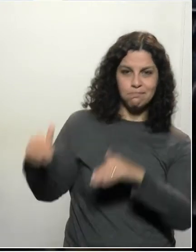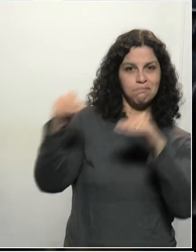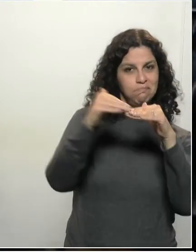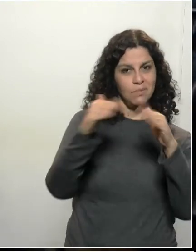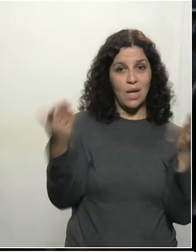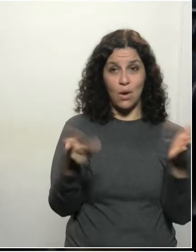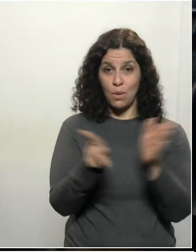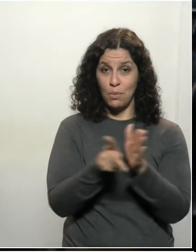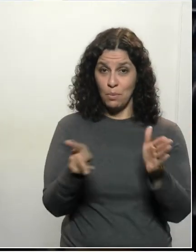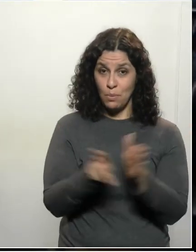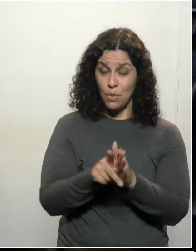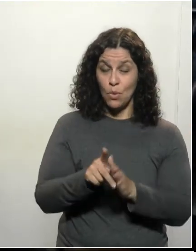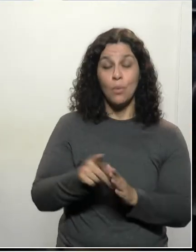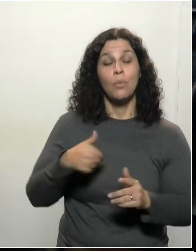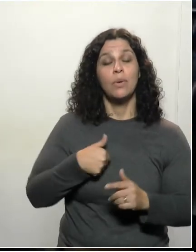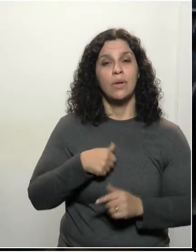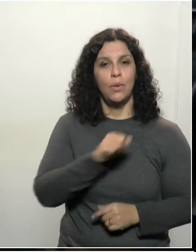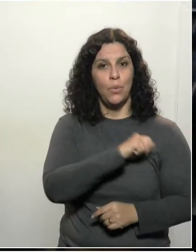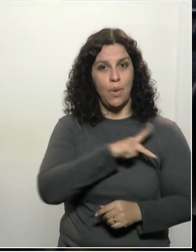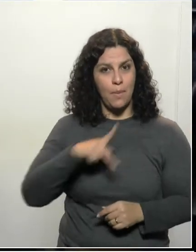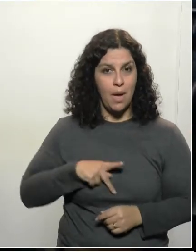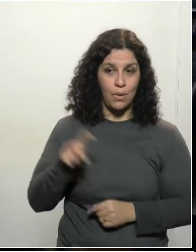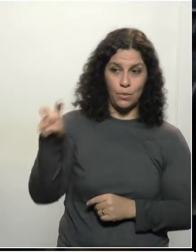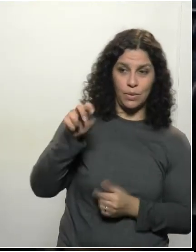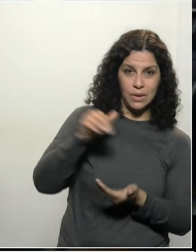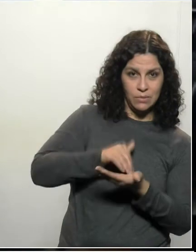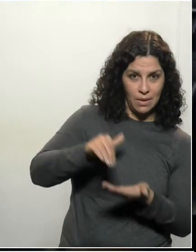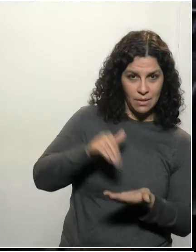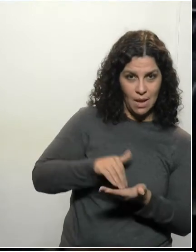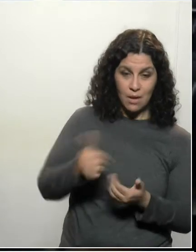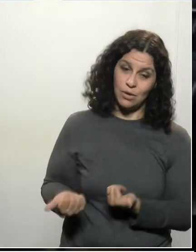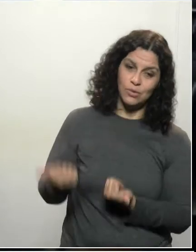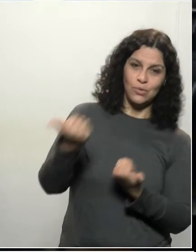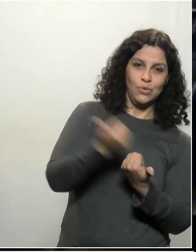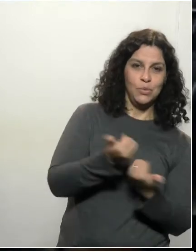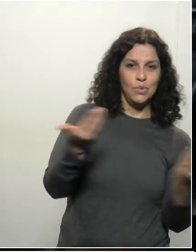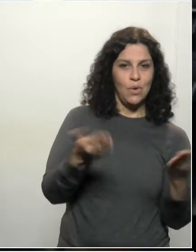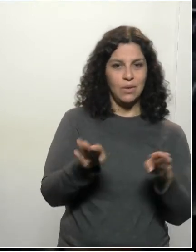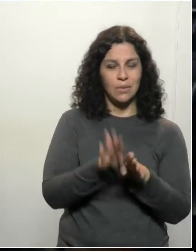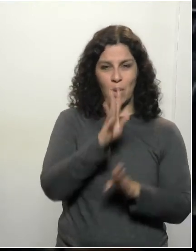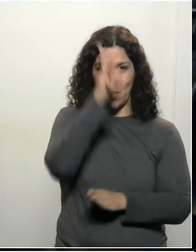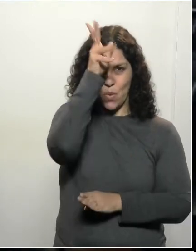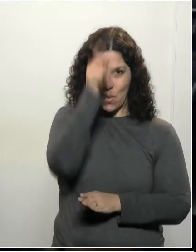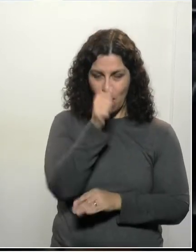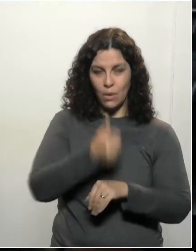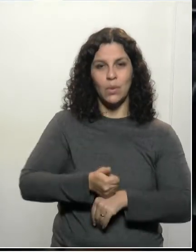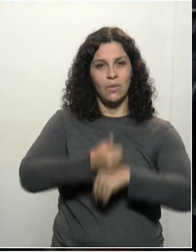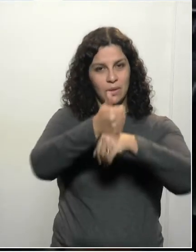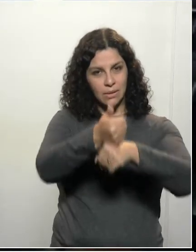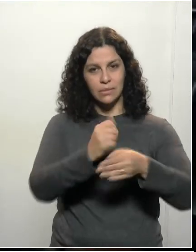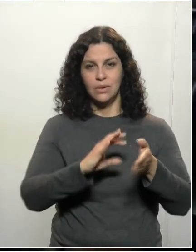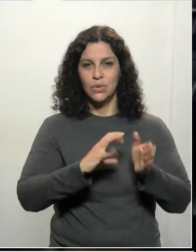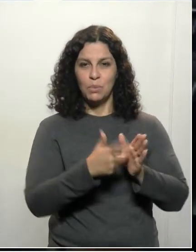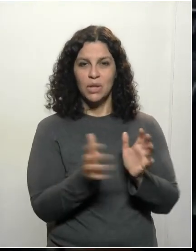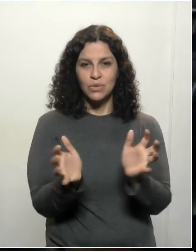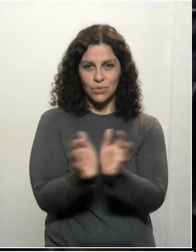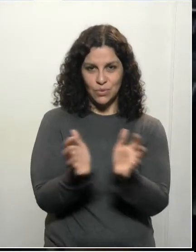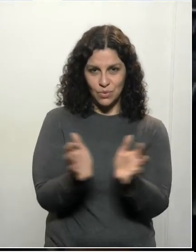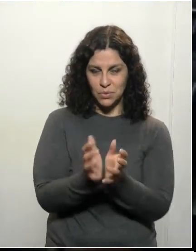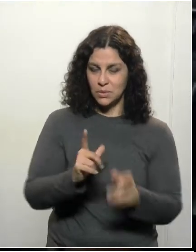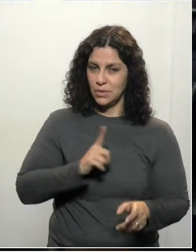do deputado Amaro ao cargo de quinto secretário, possibilita que ele assuma o cargo importante do